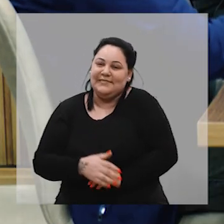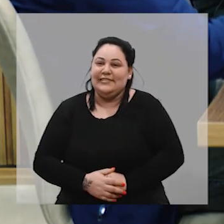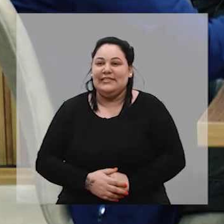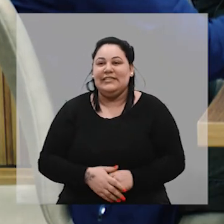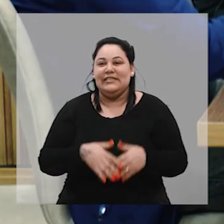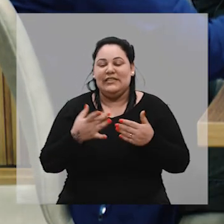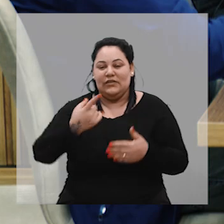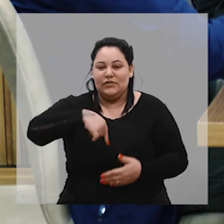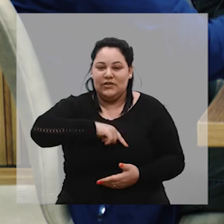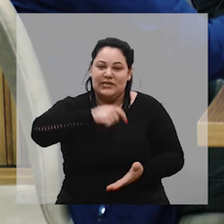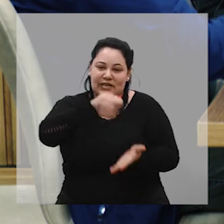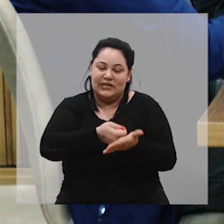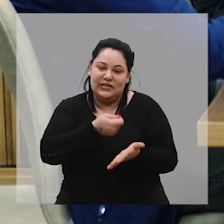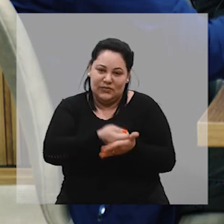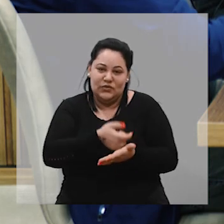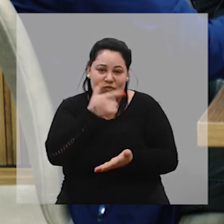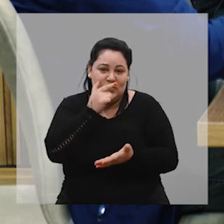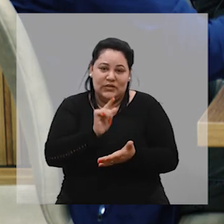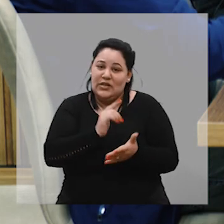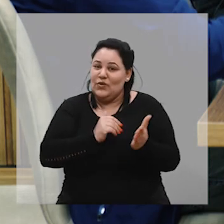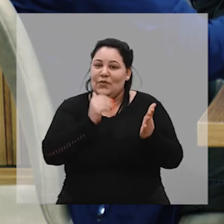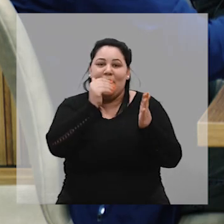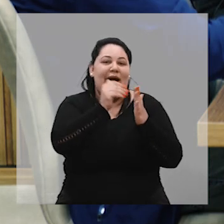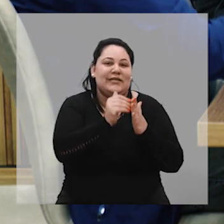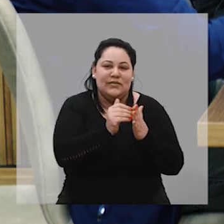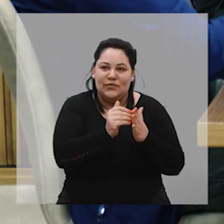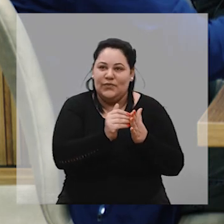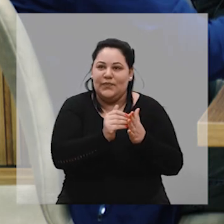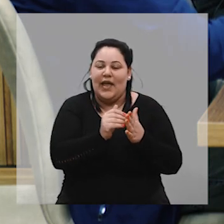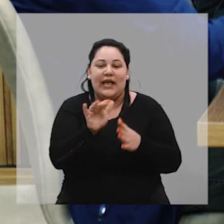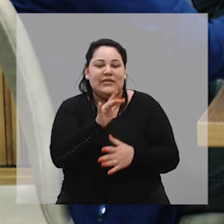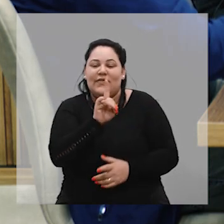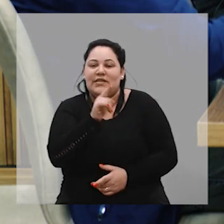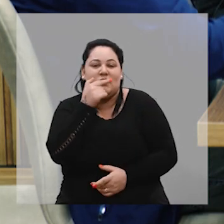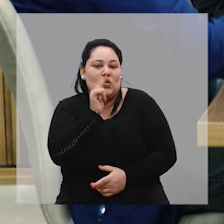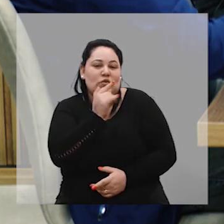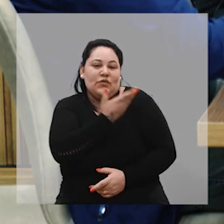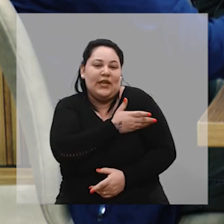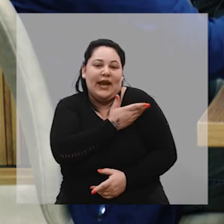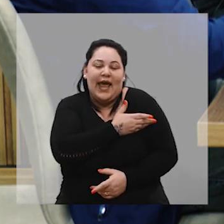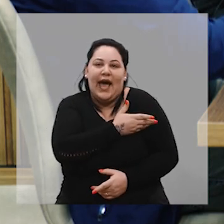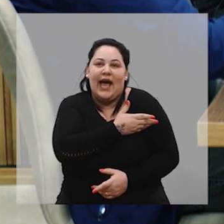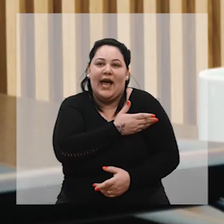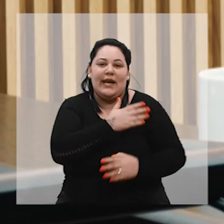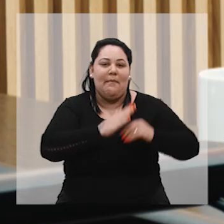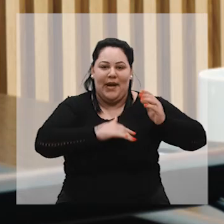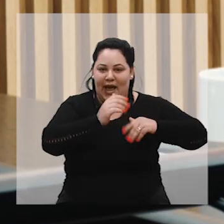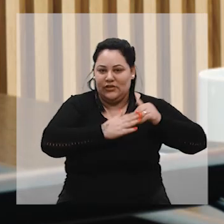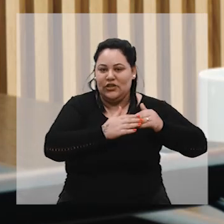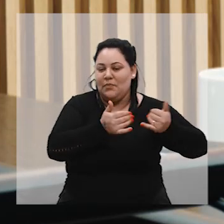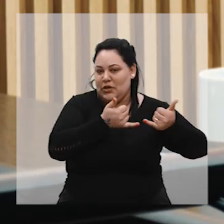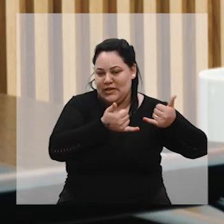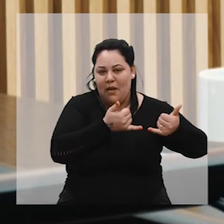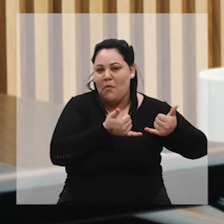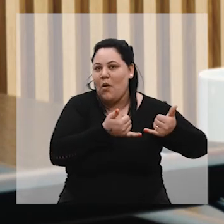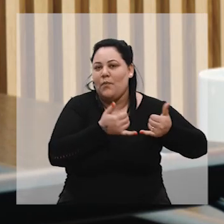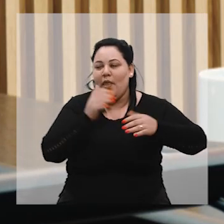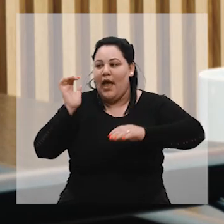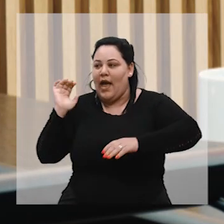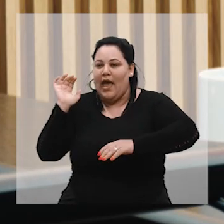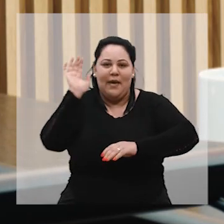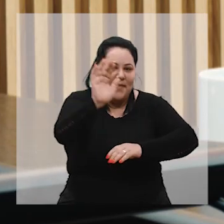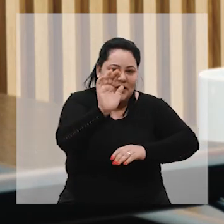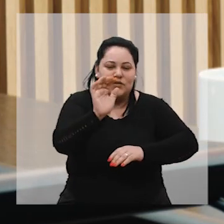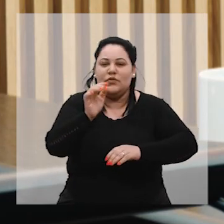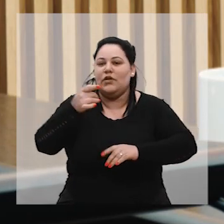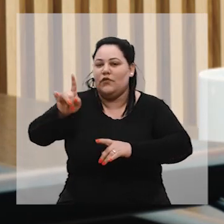em pé, né, cara? Então, a gente tenta conciliar o máximo possível. Quando não dá pra treinar na prática,